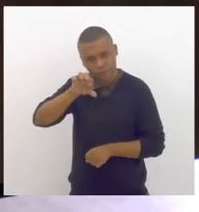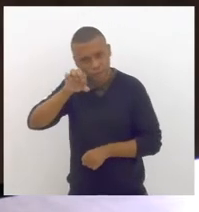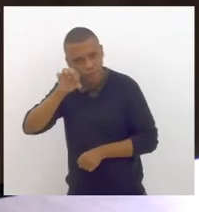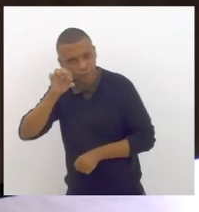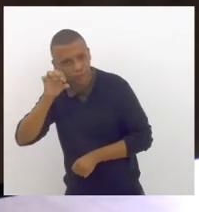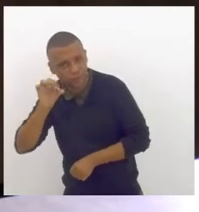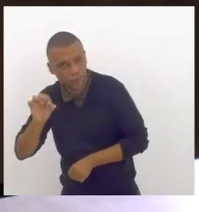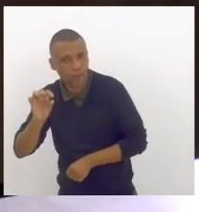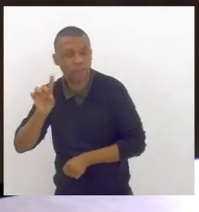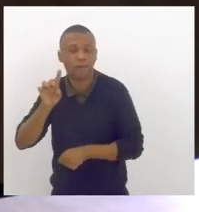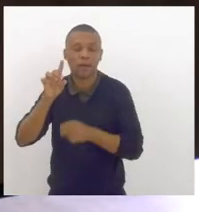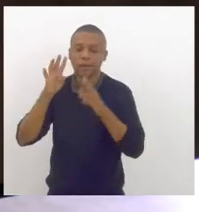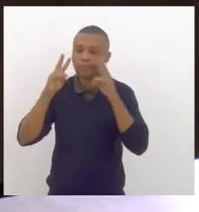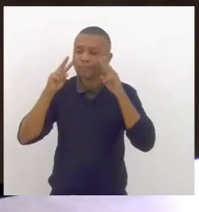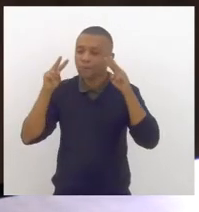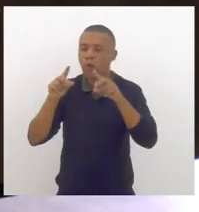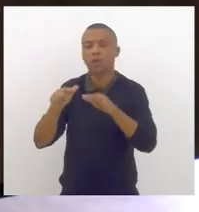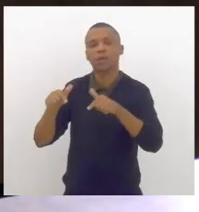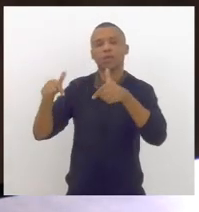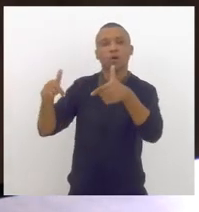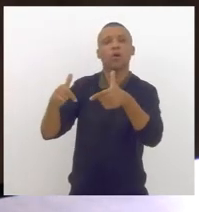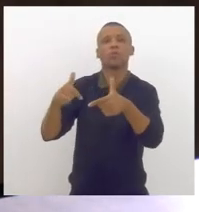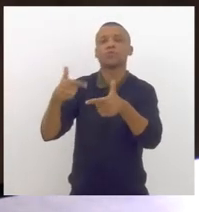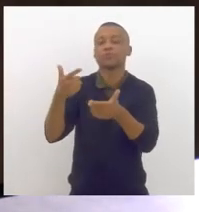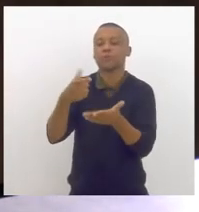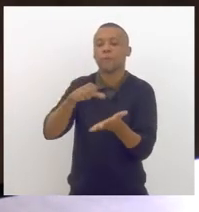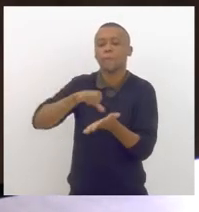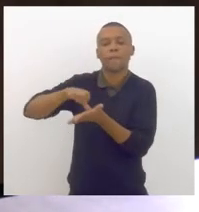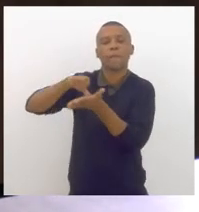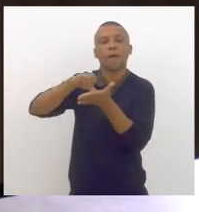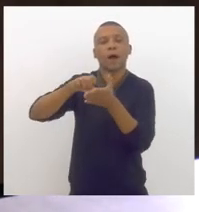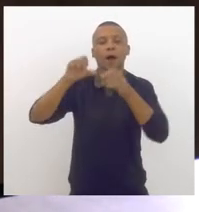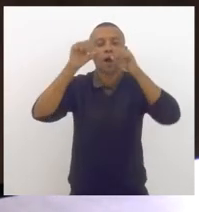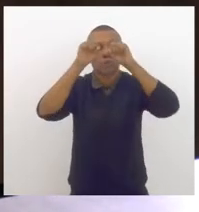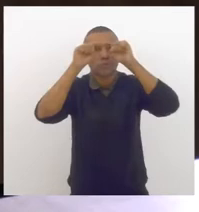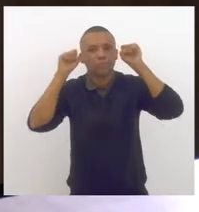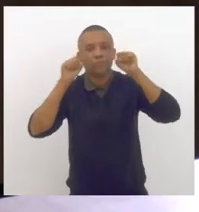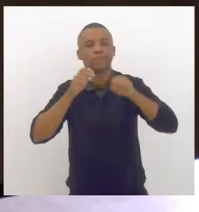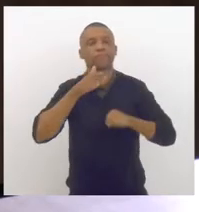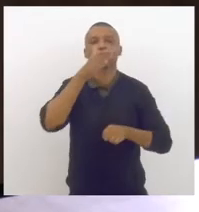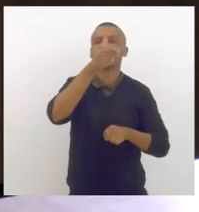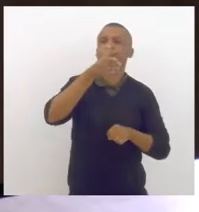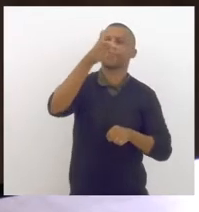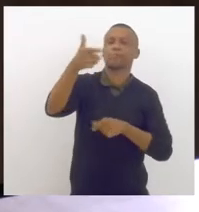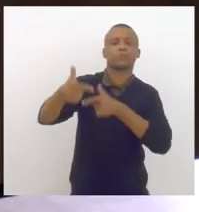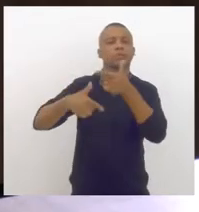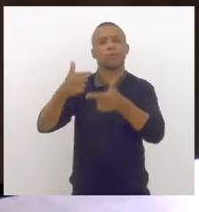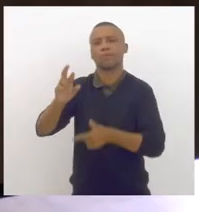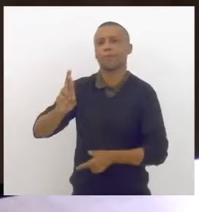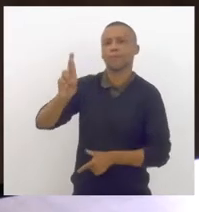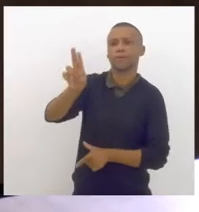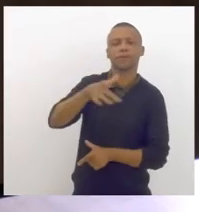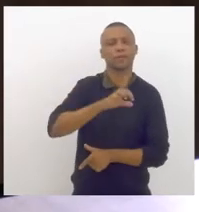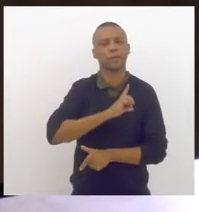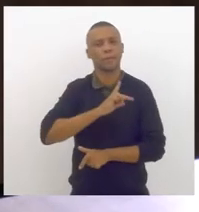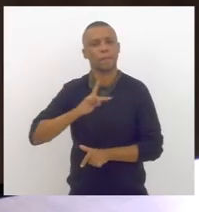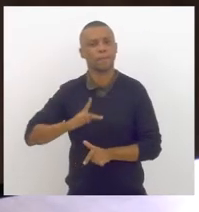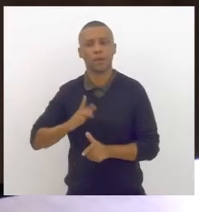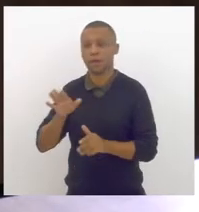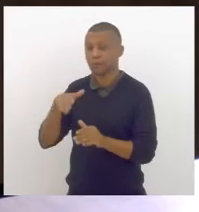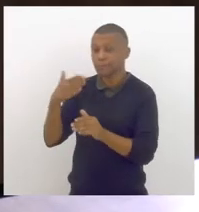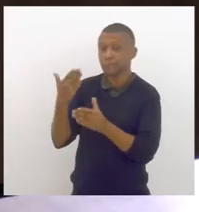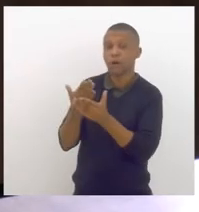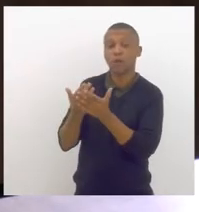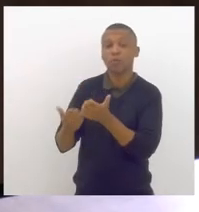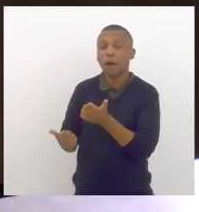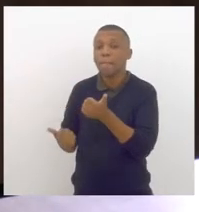né? Nas comarcas em que atuou como representante da Defensoria Pública, no apoio